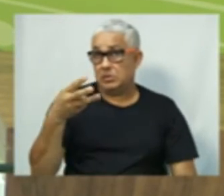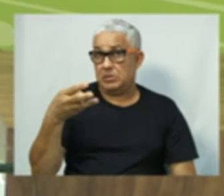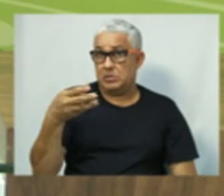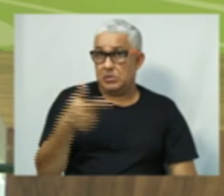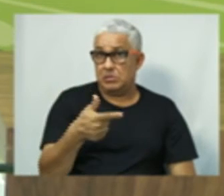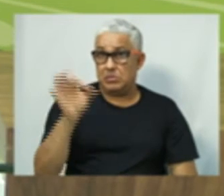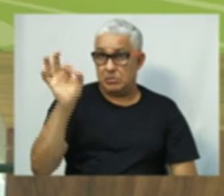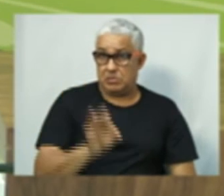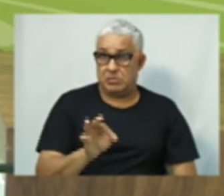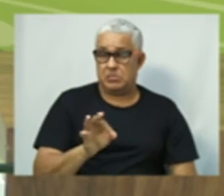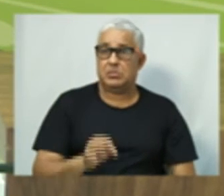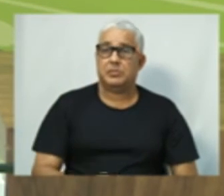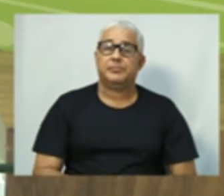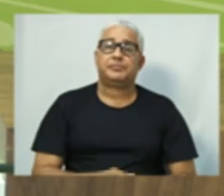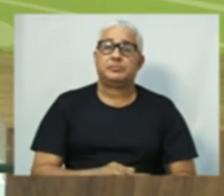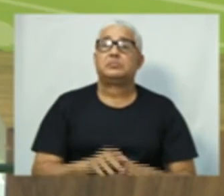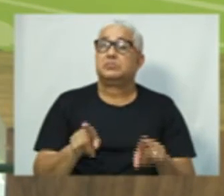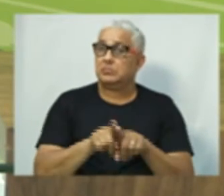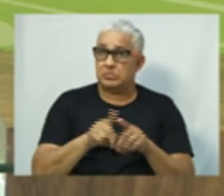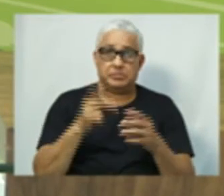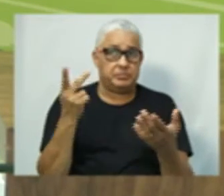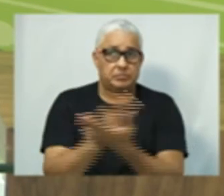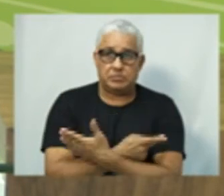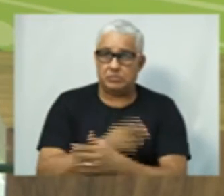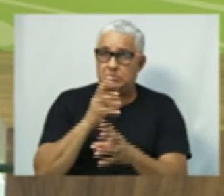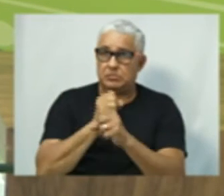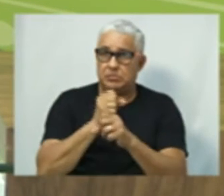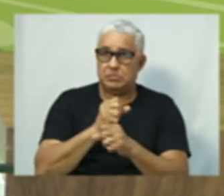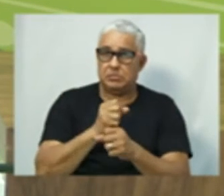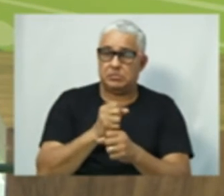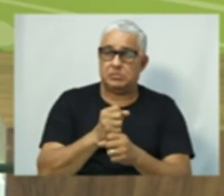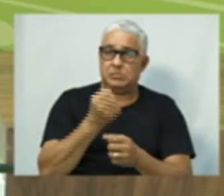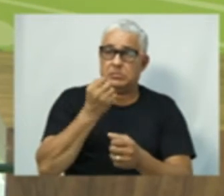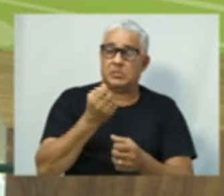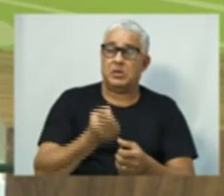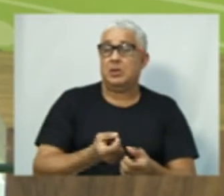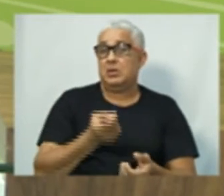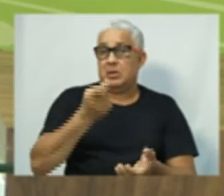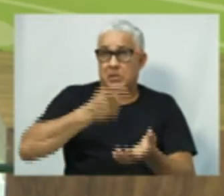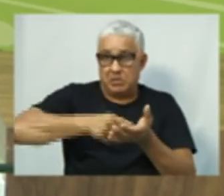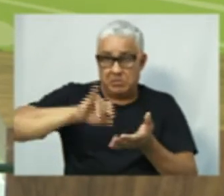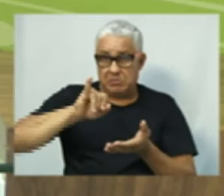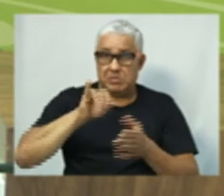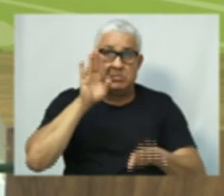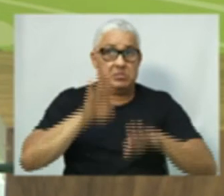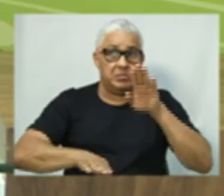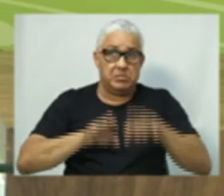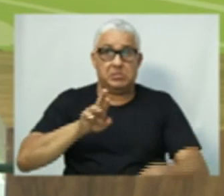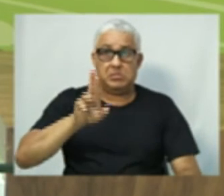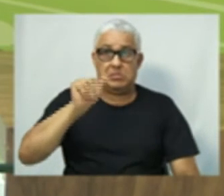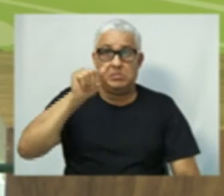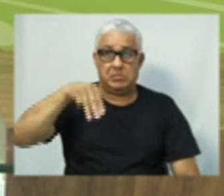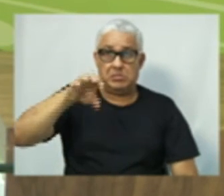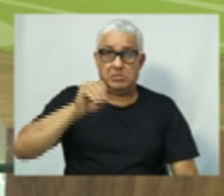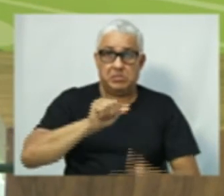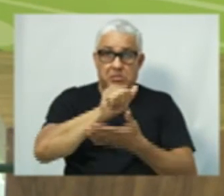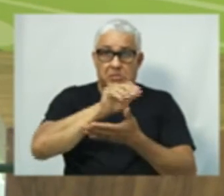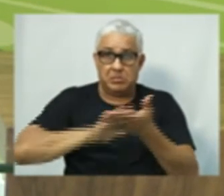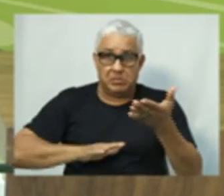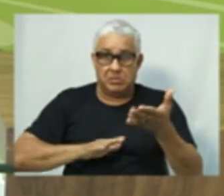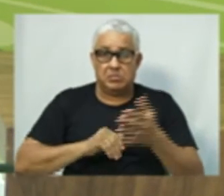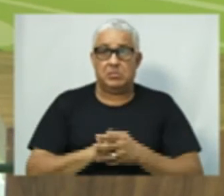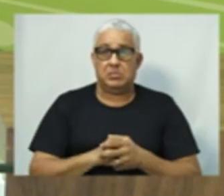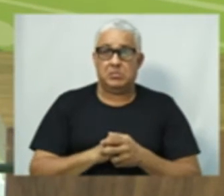mesmo acontece com o cálculo do imposto de renda. Dependendo do ramo de atividade,